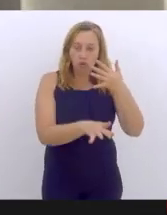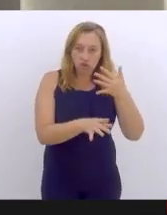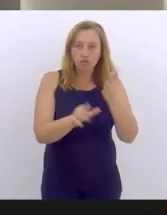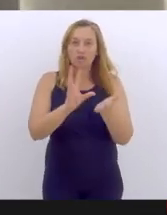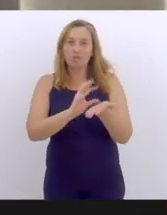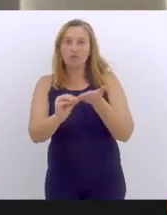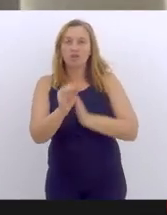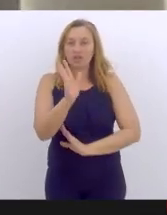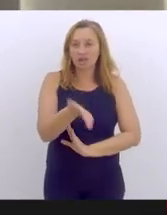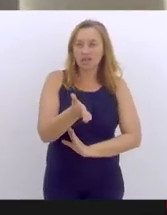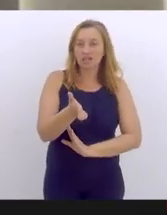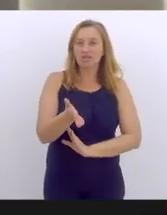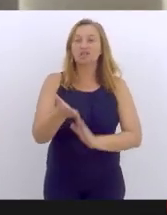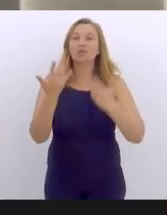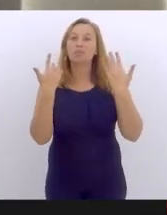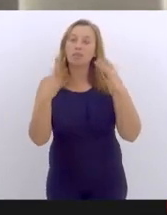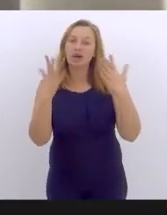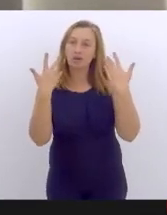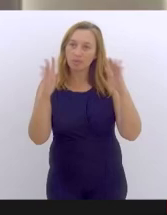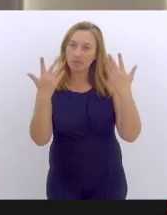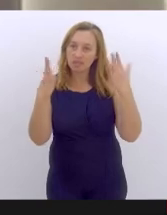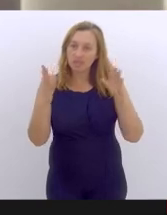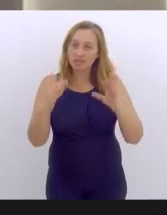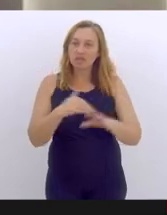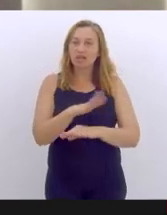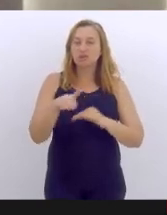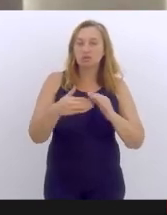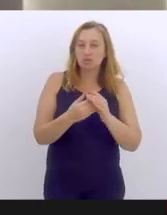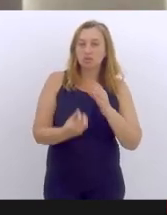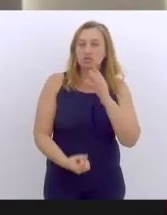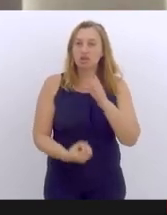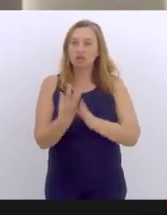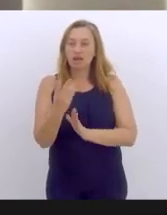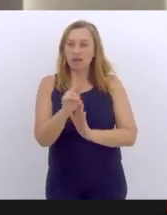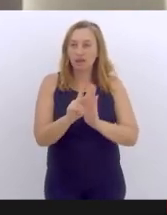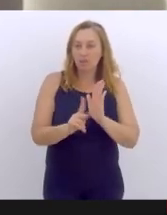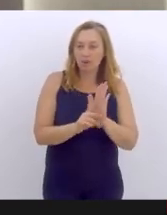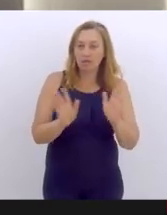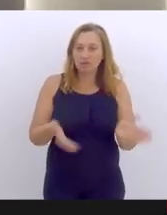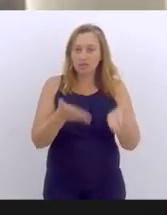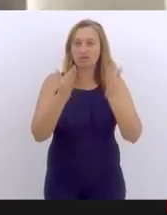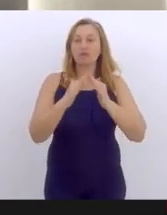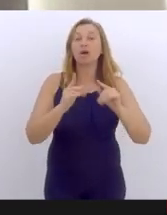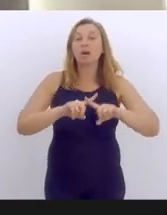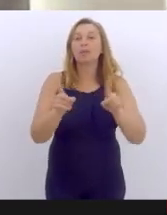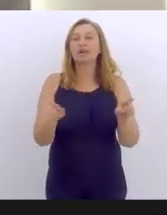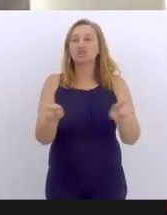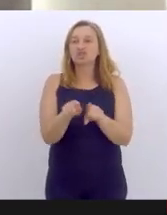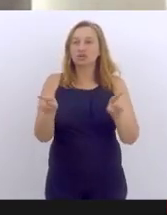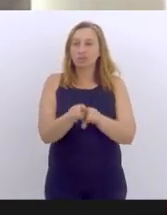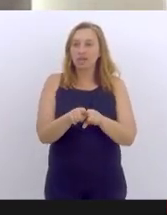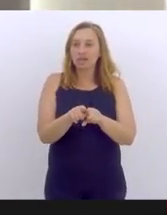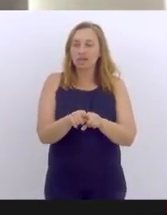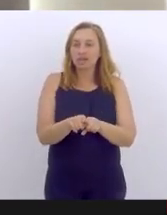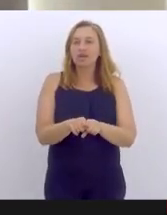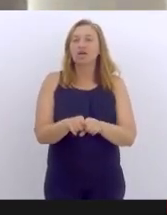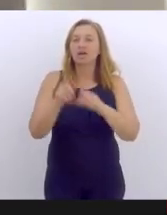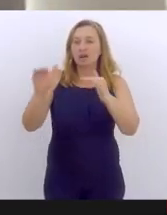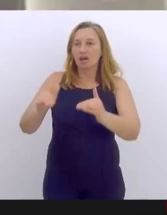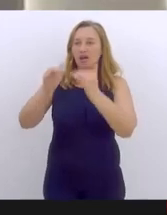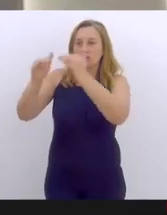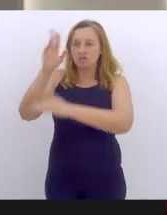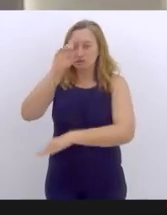E desde já, não só saudando os autores que trazem a iniciativa para casa, mas saudando, obviamente, também Vossa Excelência,